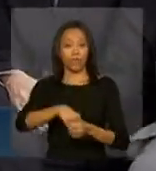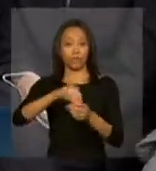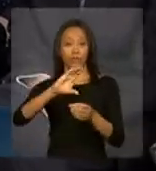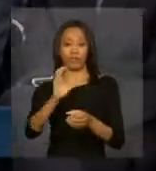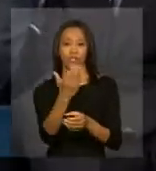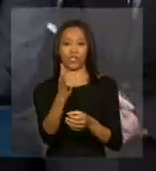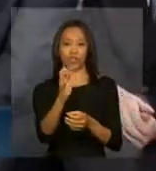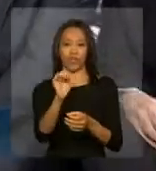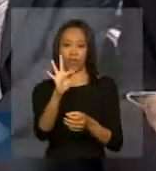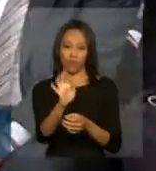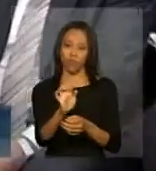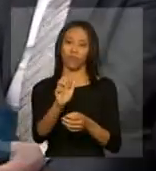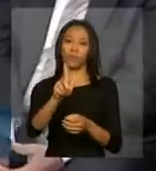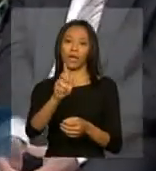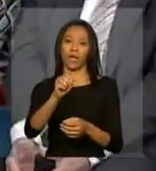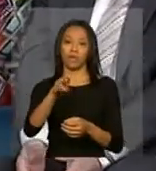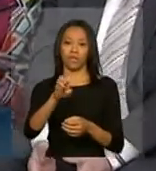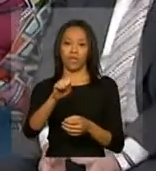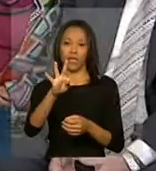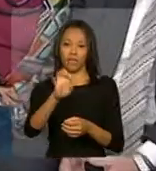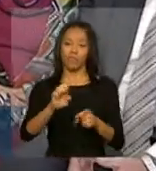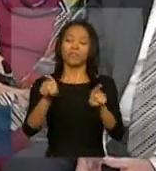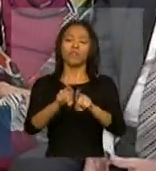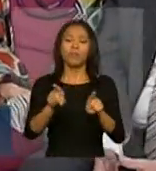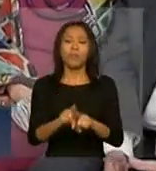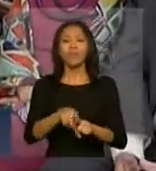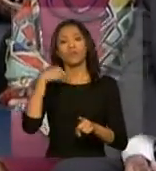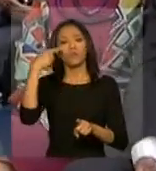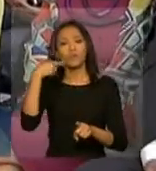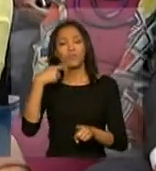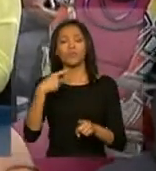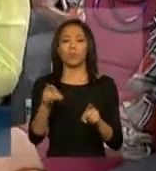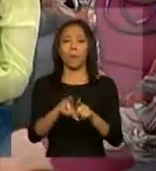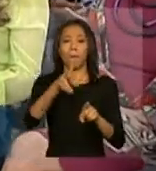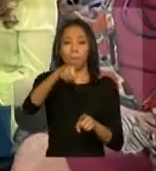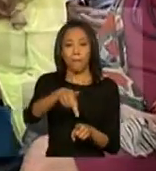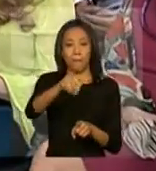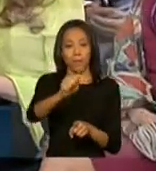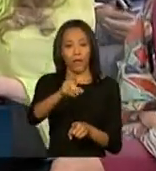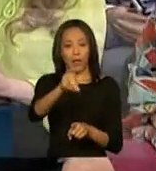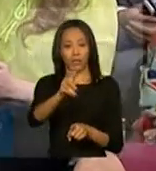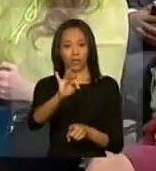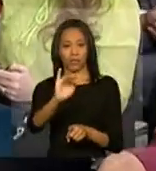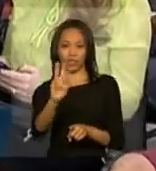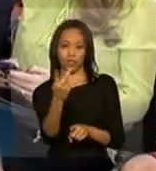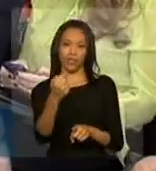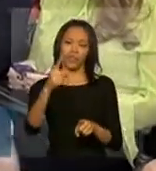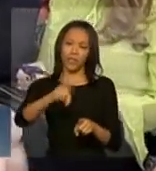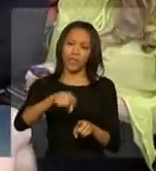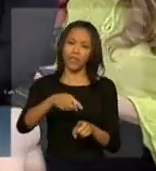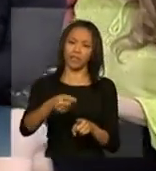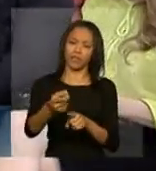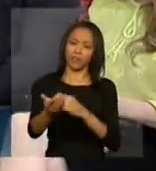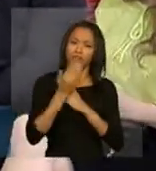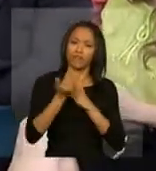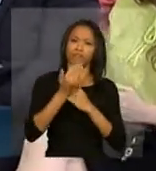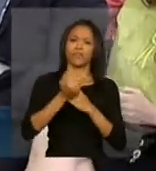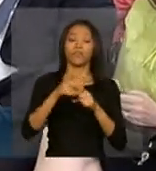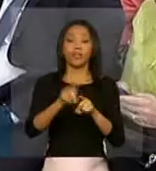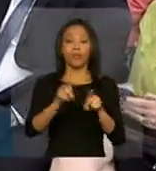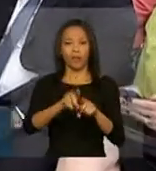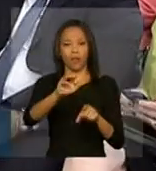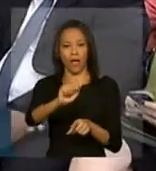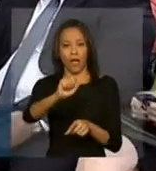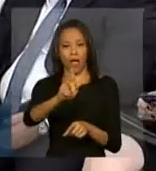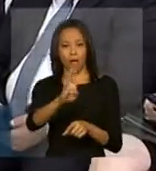O subsecretário Zivo Correia, de Assuntos Jurídicos. Luiz Antônio Padilha, subchefia de Articulação de Monitoramento. Luiz Alberto dos